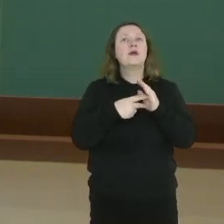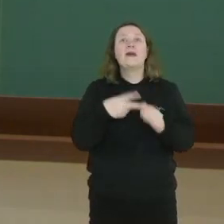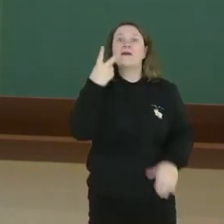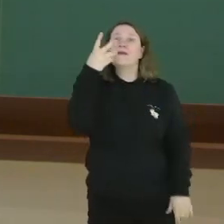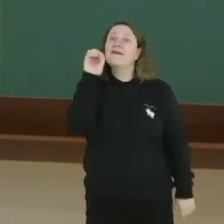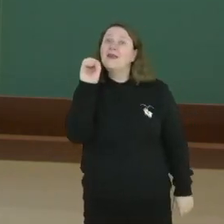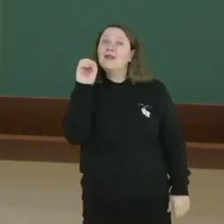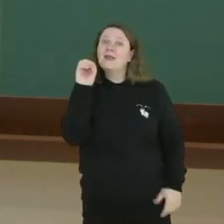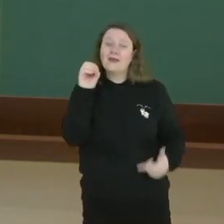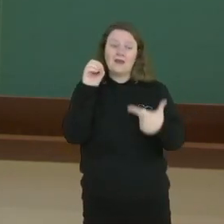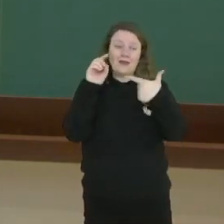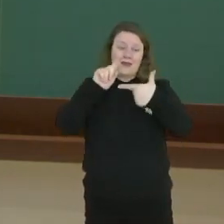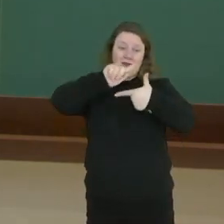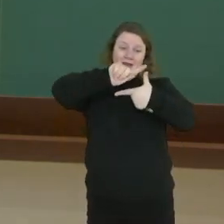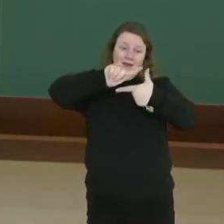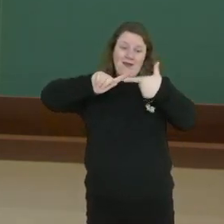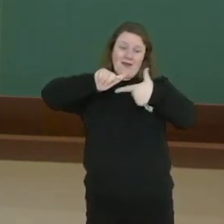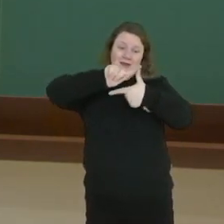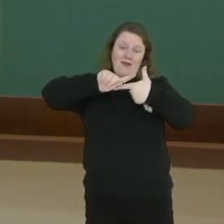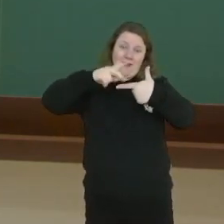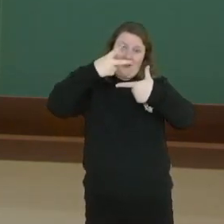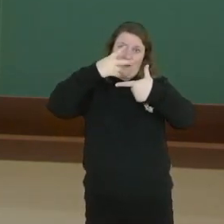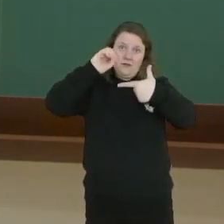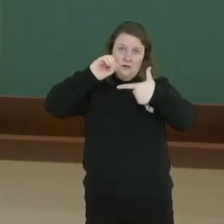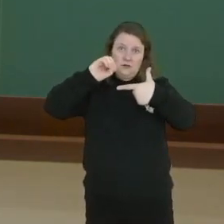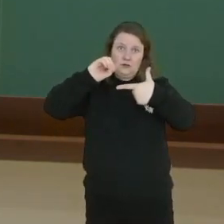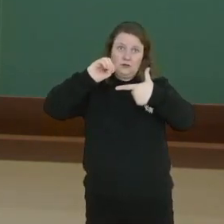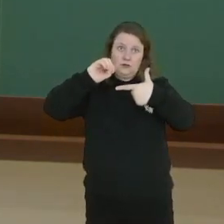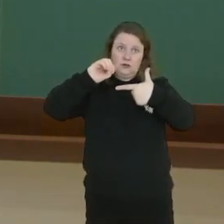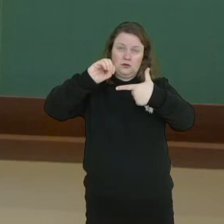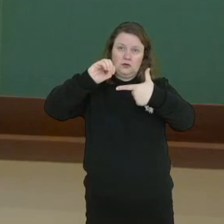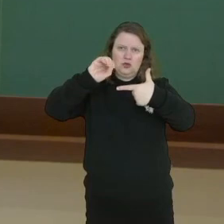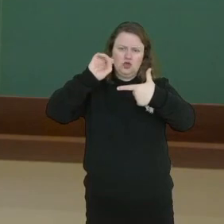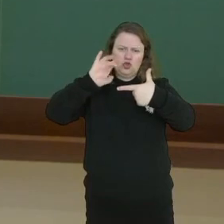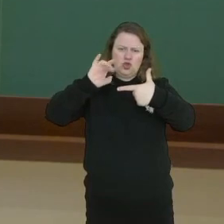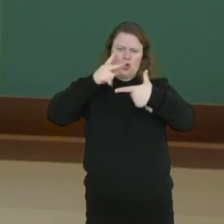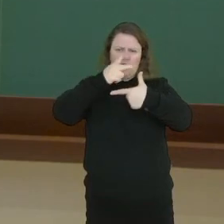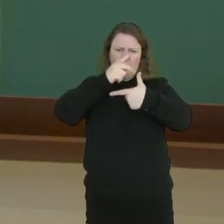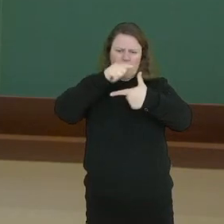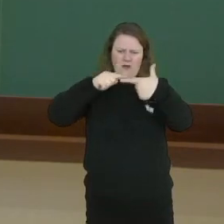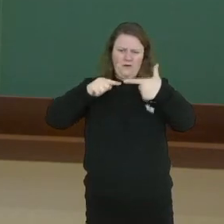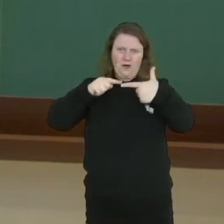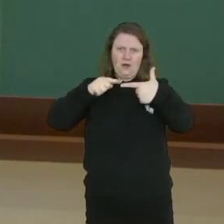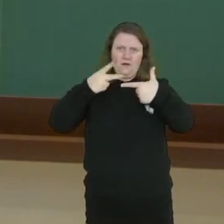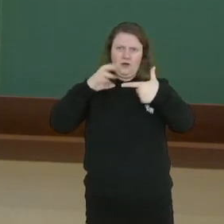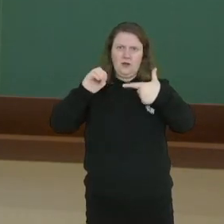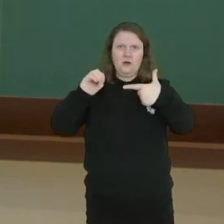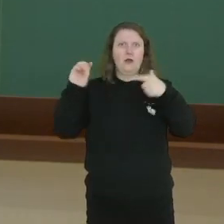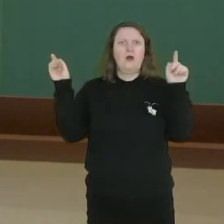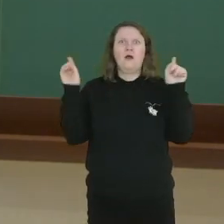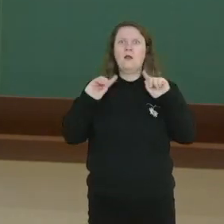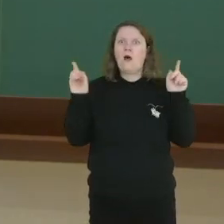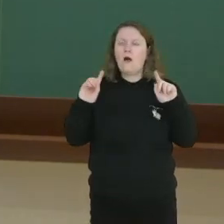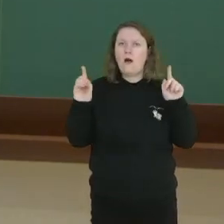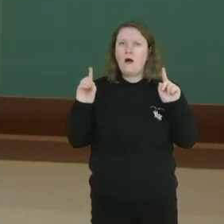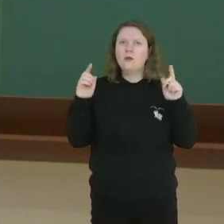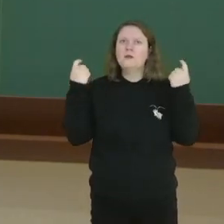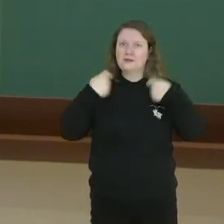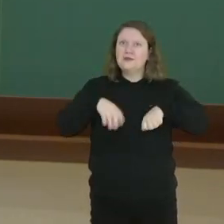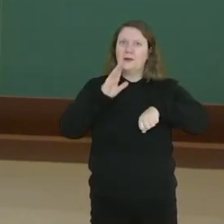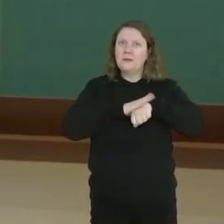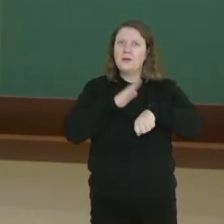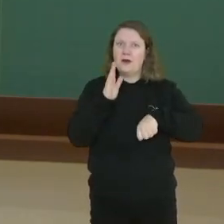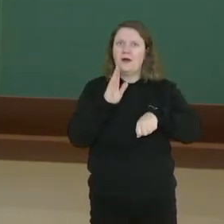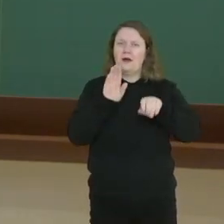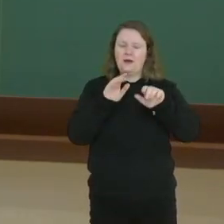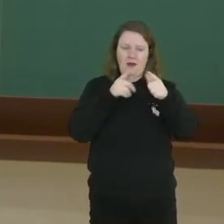x? X é essa medida do terreno. Será que se eu fizer 20 metros de muro é o suficiente para cercar tudo? Não, né? Vai ficar faltando os